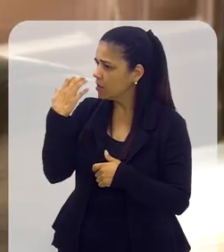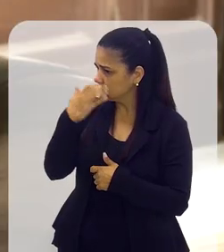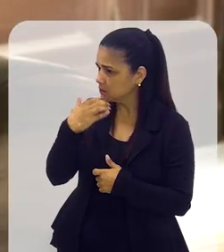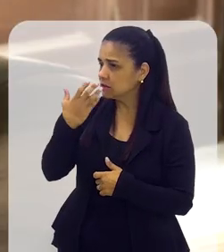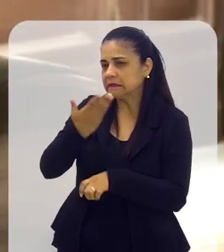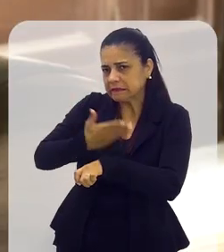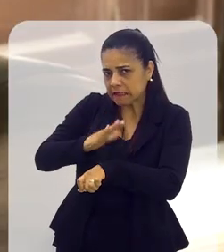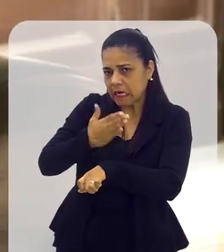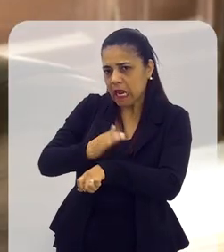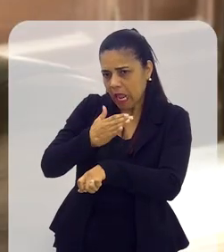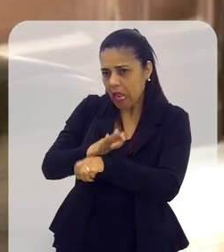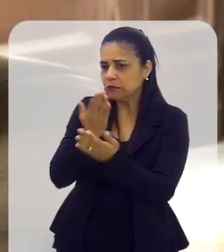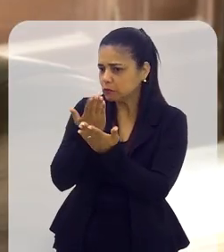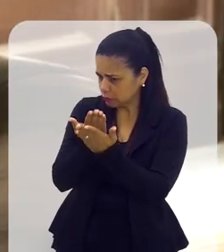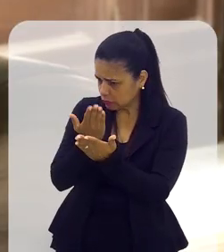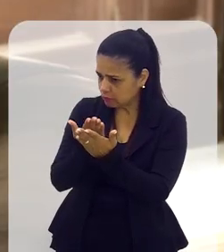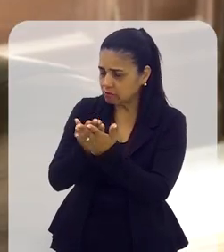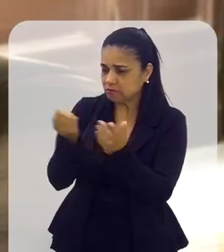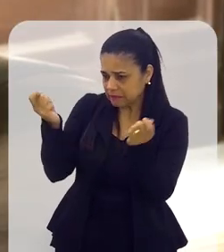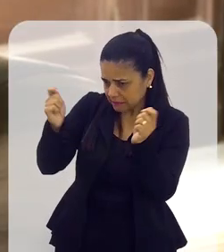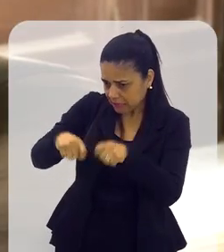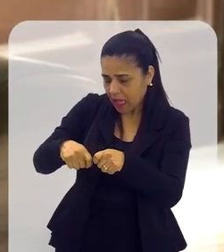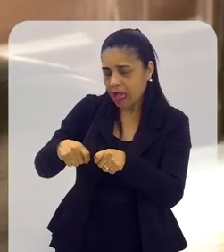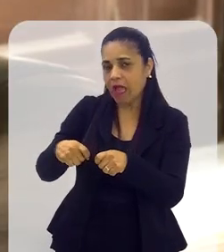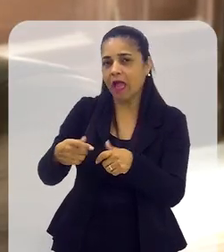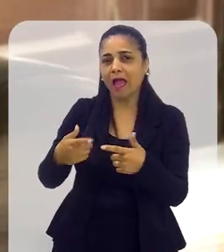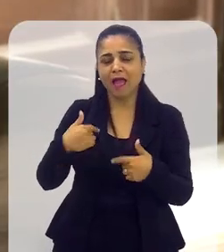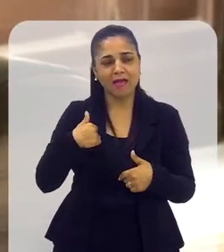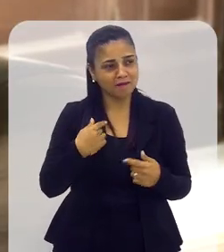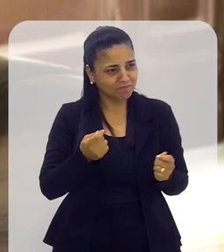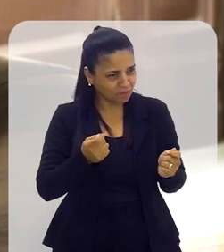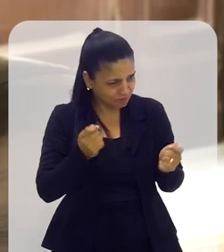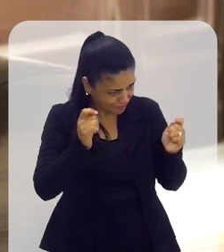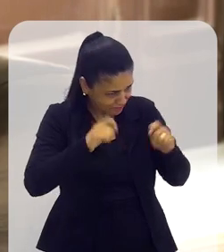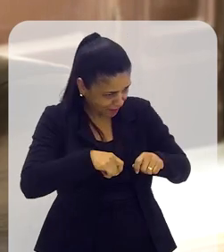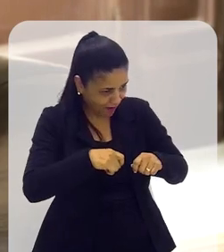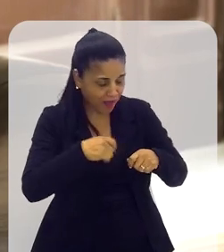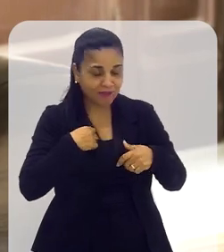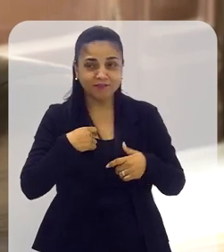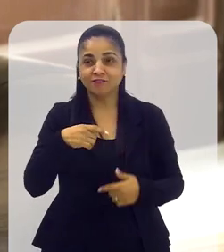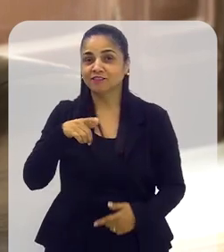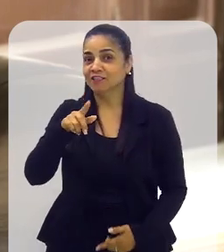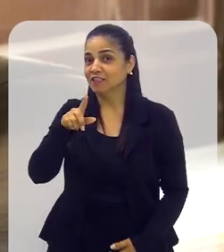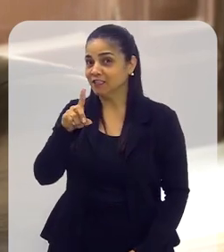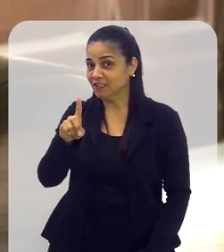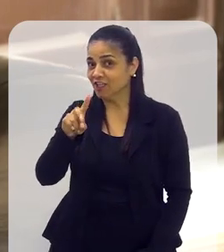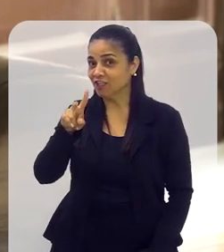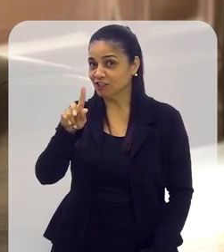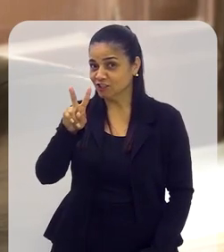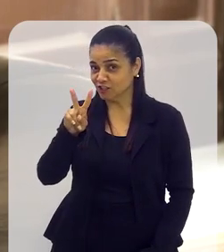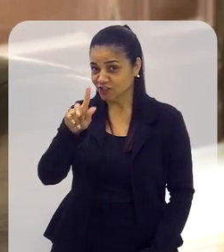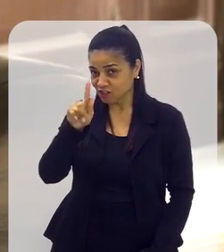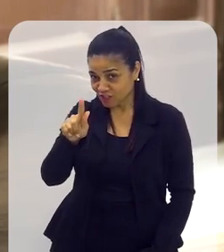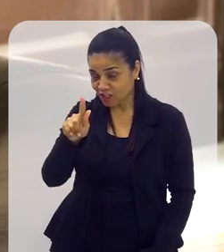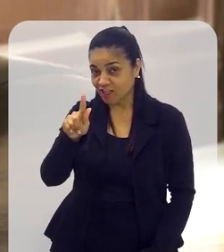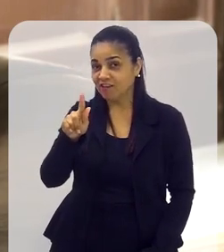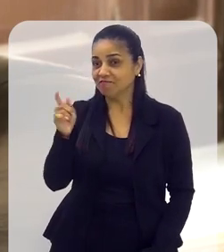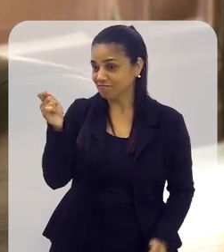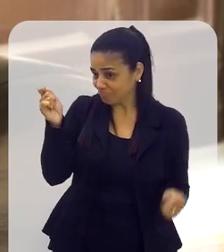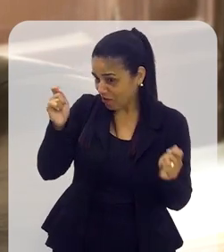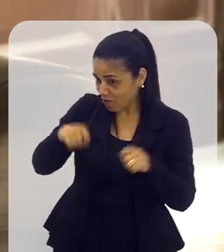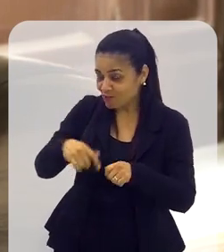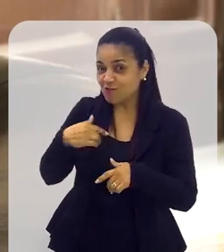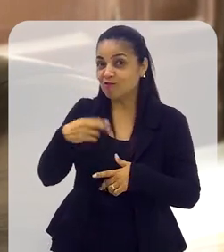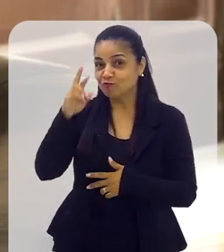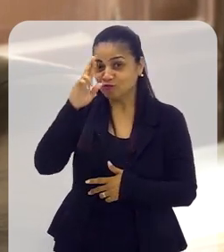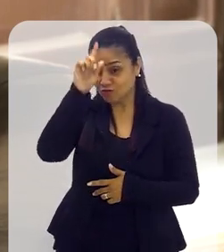Pode cantar sim. É. Tudo é possível que treina, que estuda. Tudo é possível que treina. Estou falando para você, DG. DG vai dar certo, DG. DG é o nosso diretor